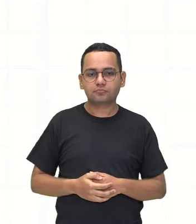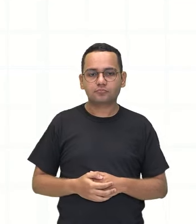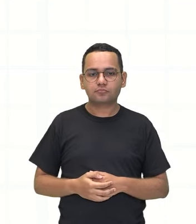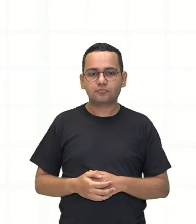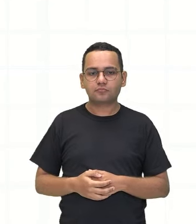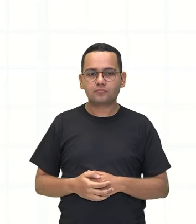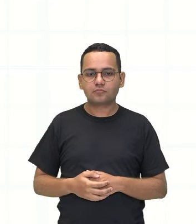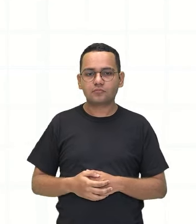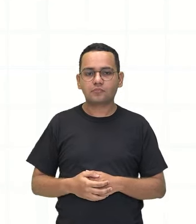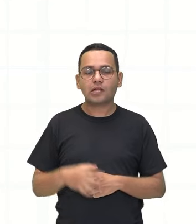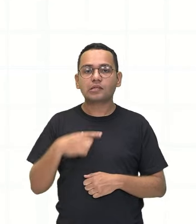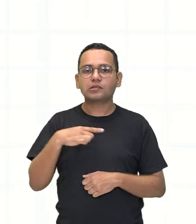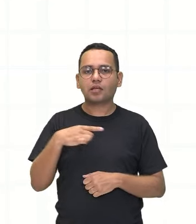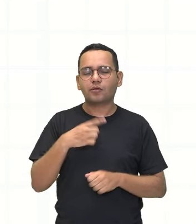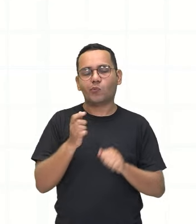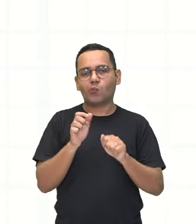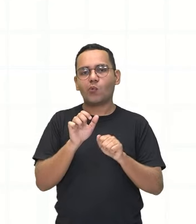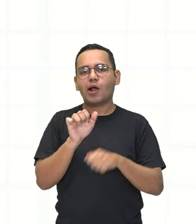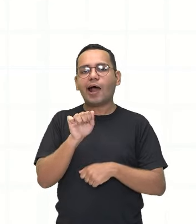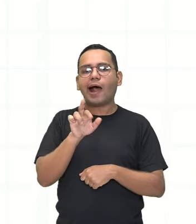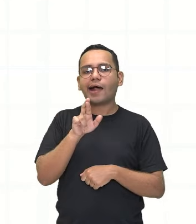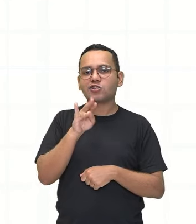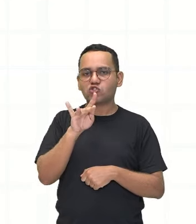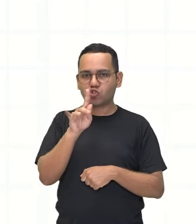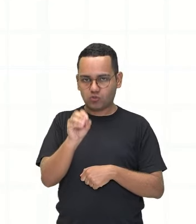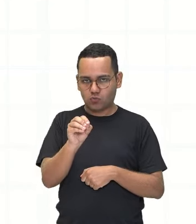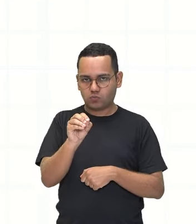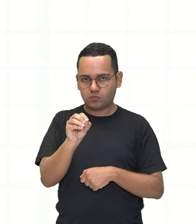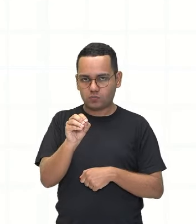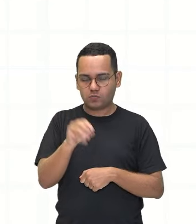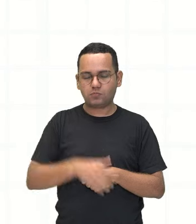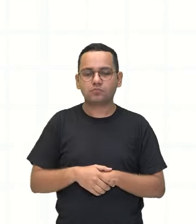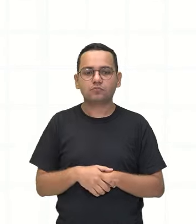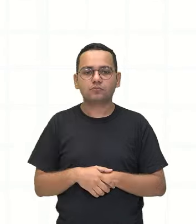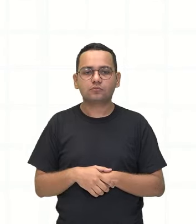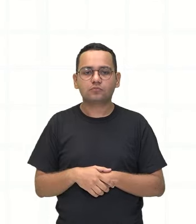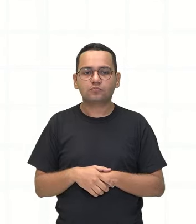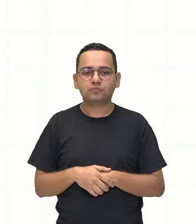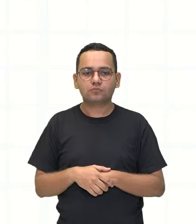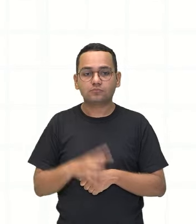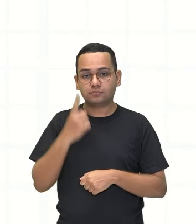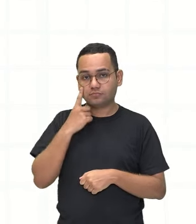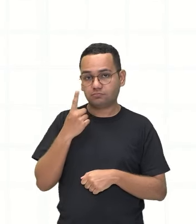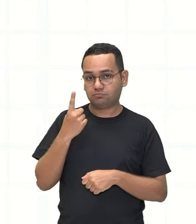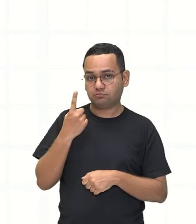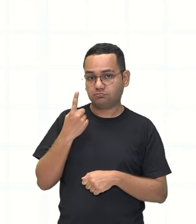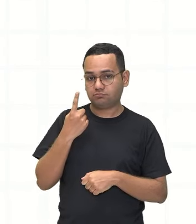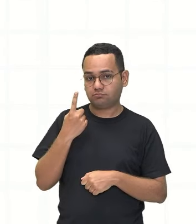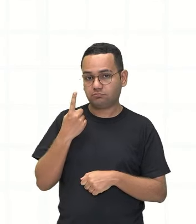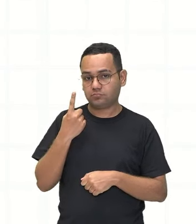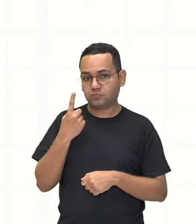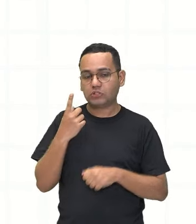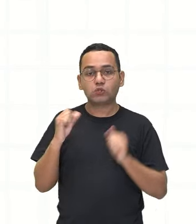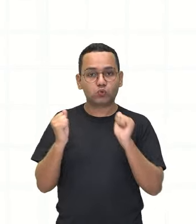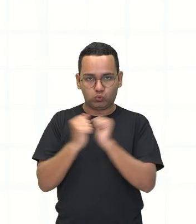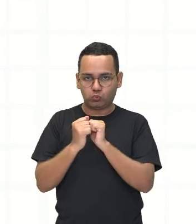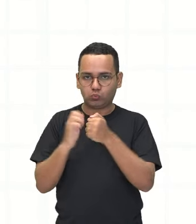aqui, também que é uma classe de palavra, que geralmente ele vai acompanhar o substantivo, né?